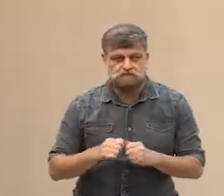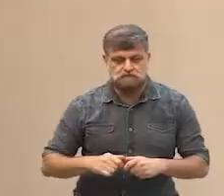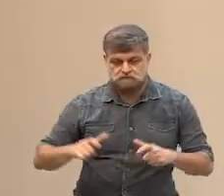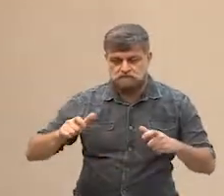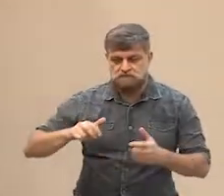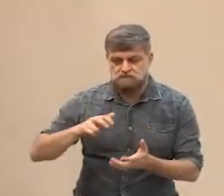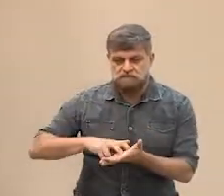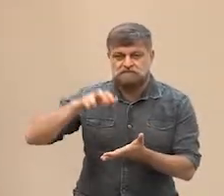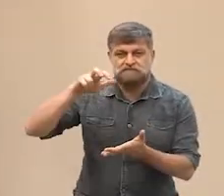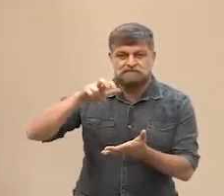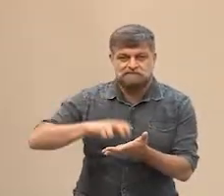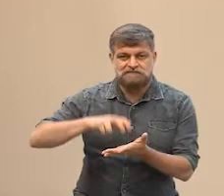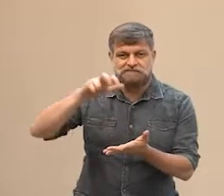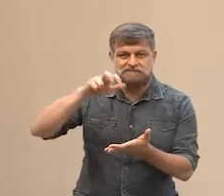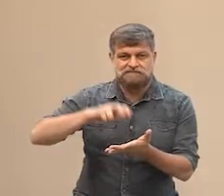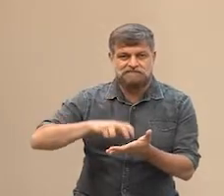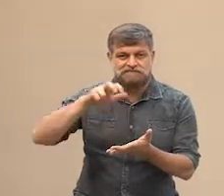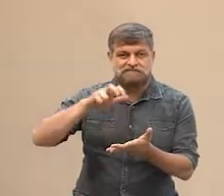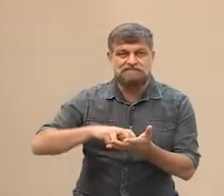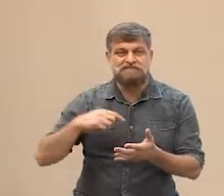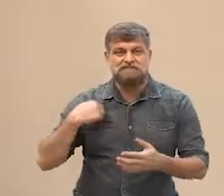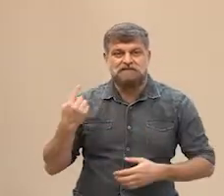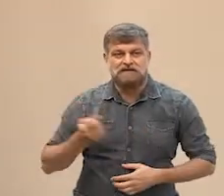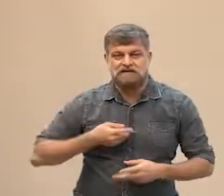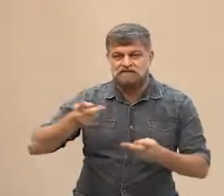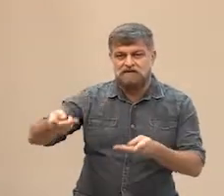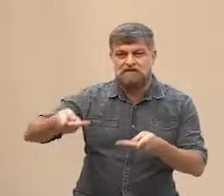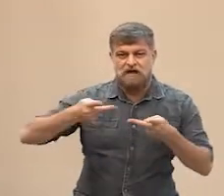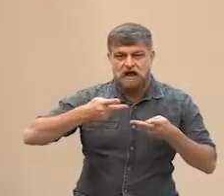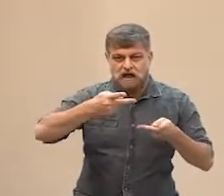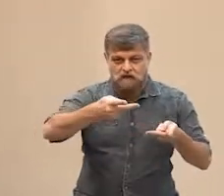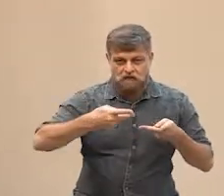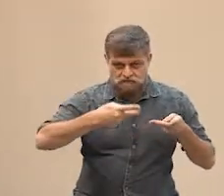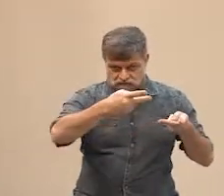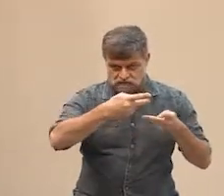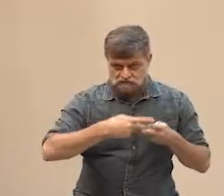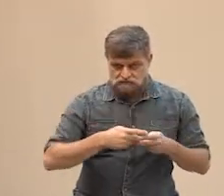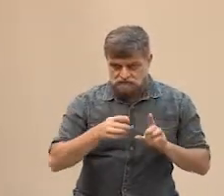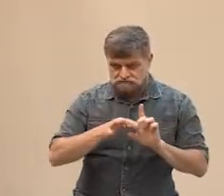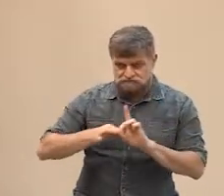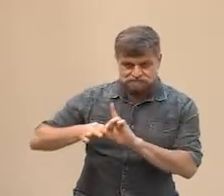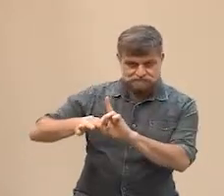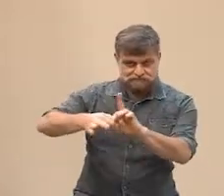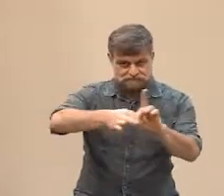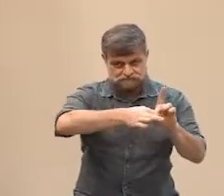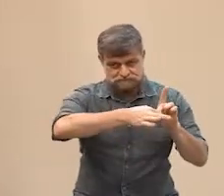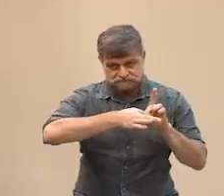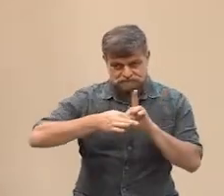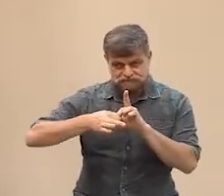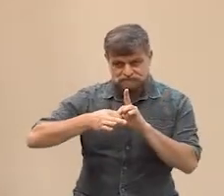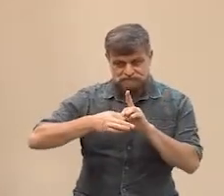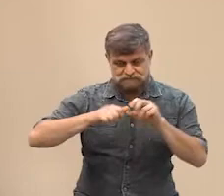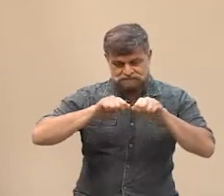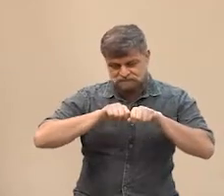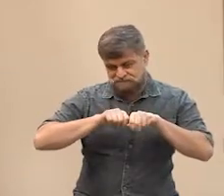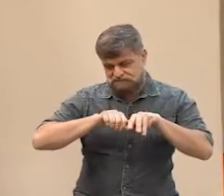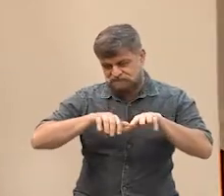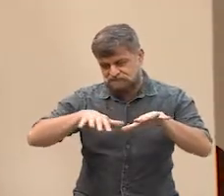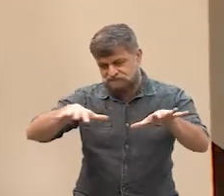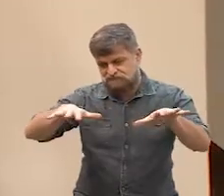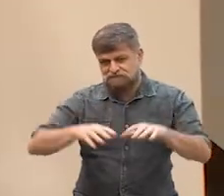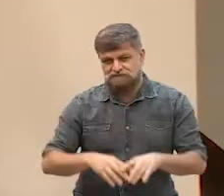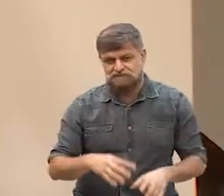meus filhos, e fizemos um convite para as pessoas dizendo, vamos com a gente. E isso foi espalhado para mais ou